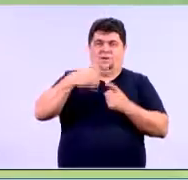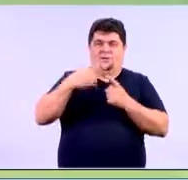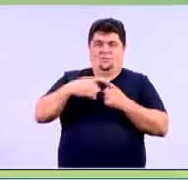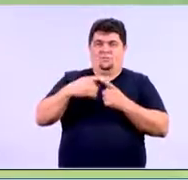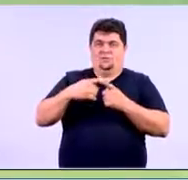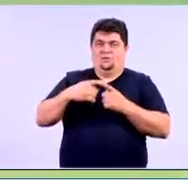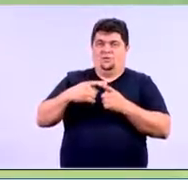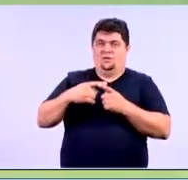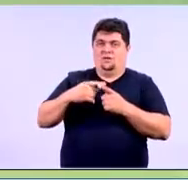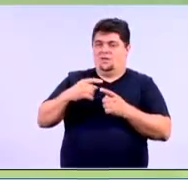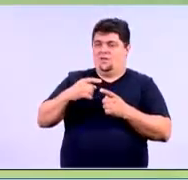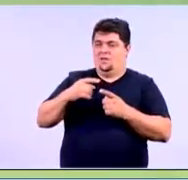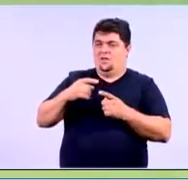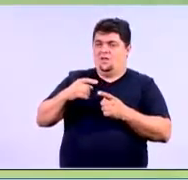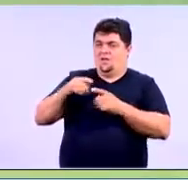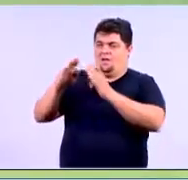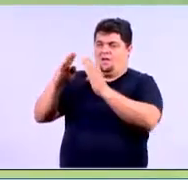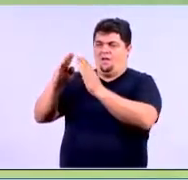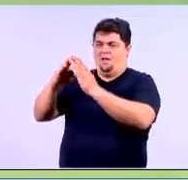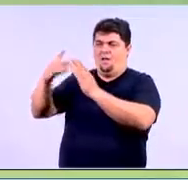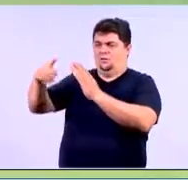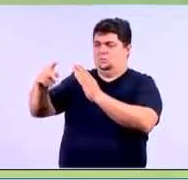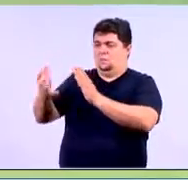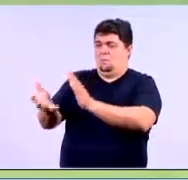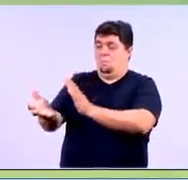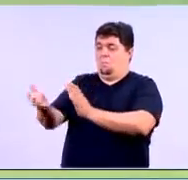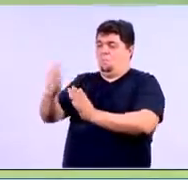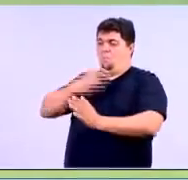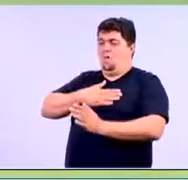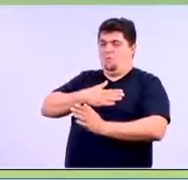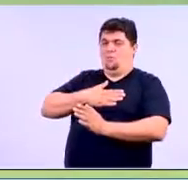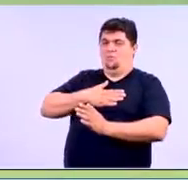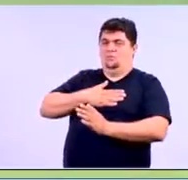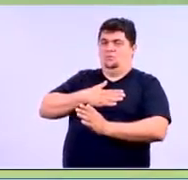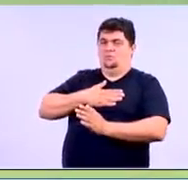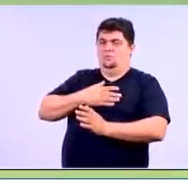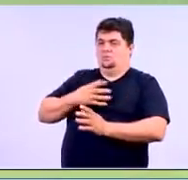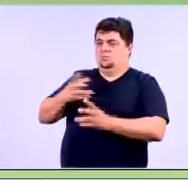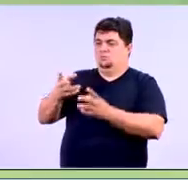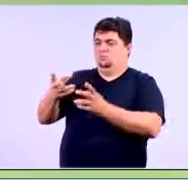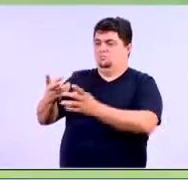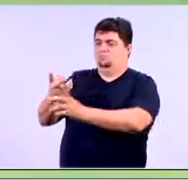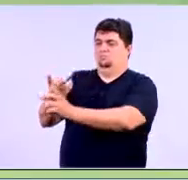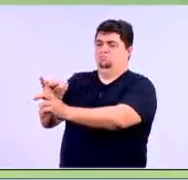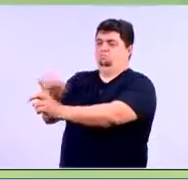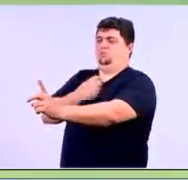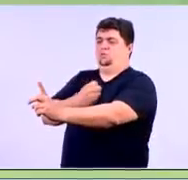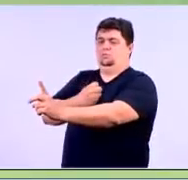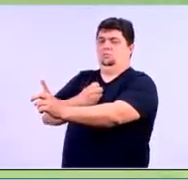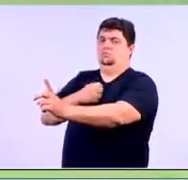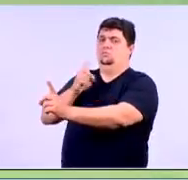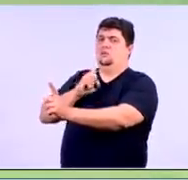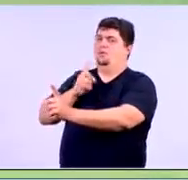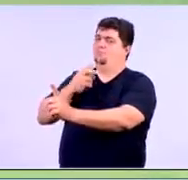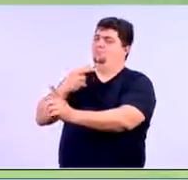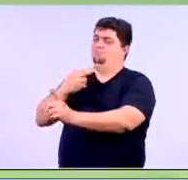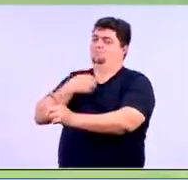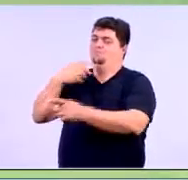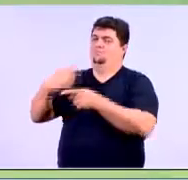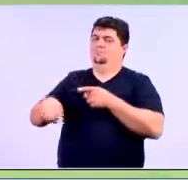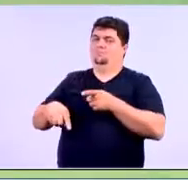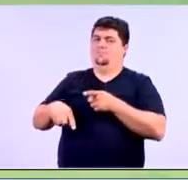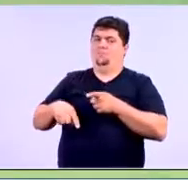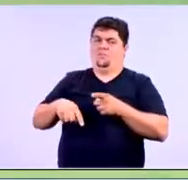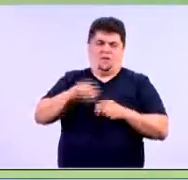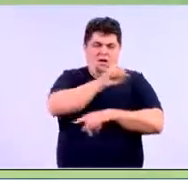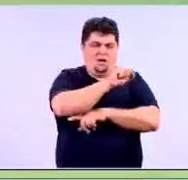retirar a propriedade de determinado bem das pessoas. O que seria confiscar? É você retirar a propriedade, você tomar o bem de